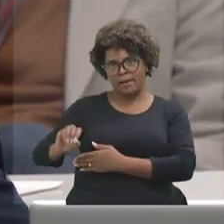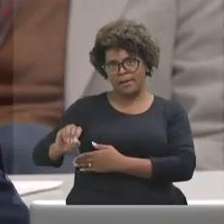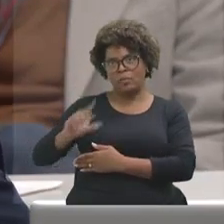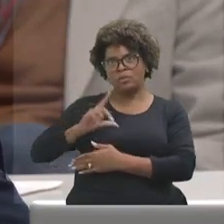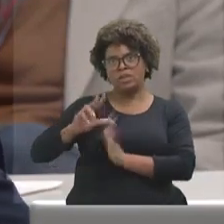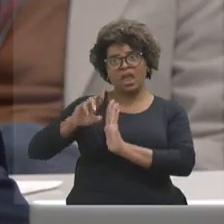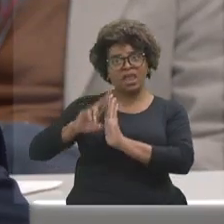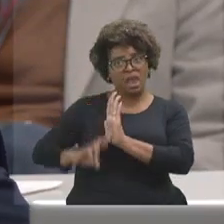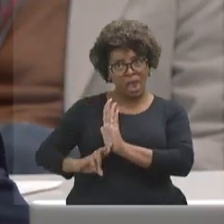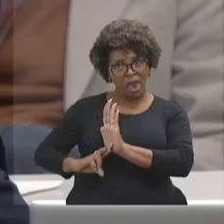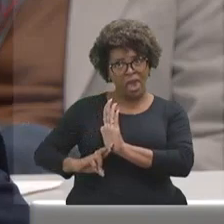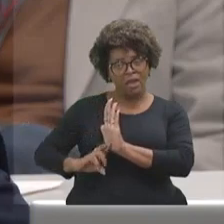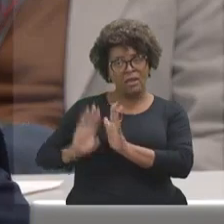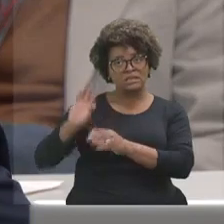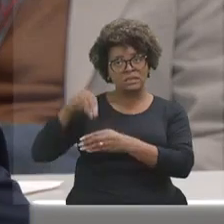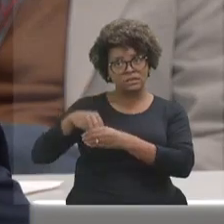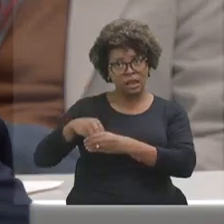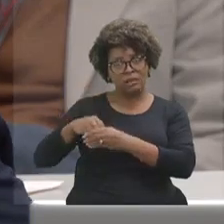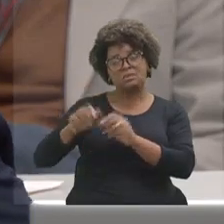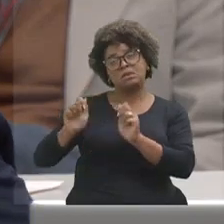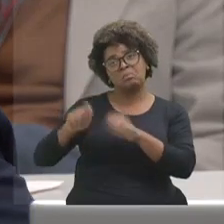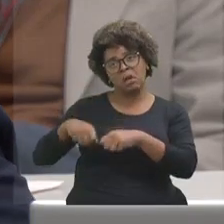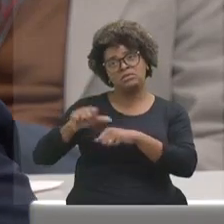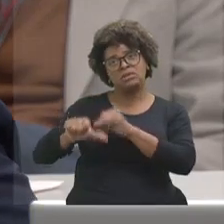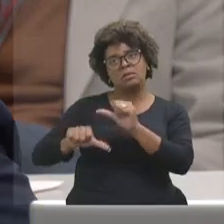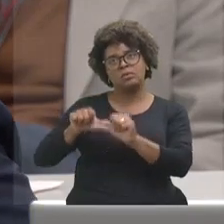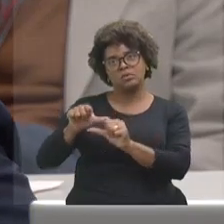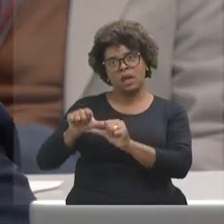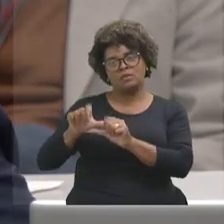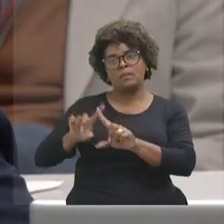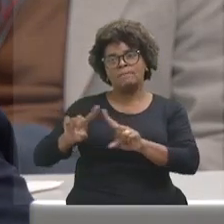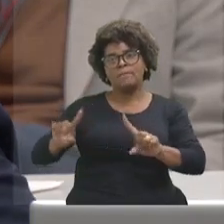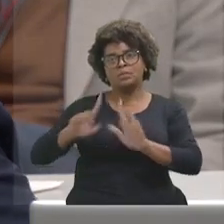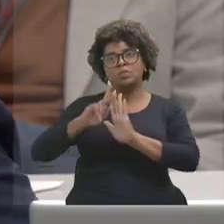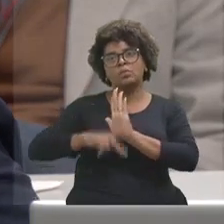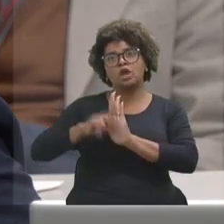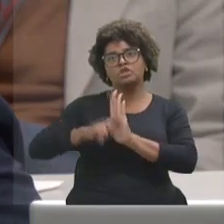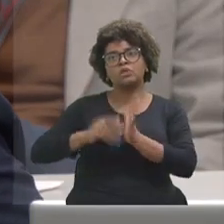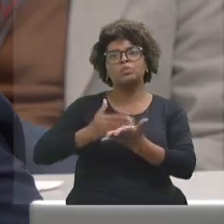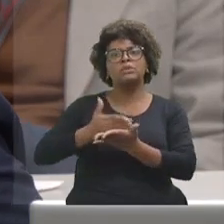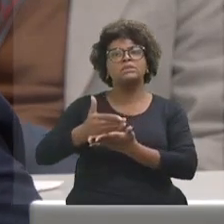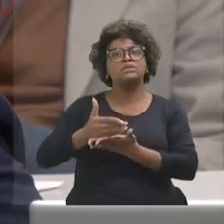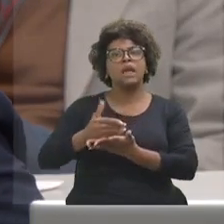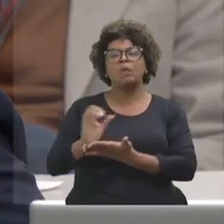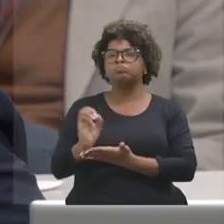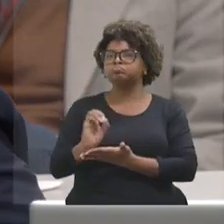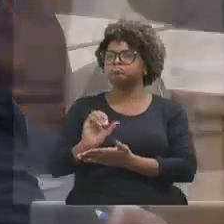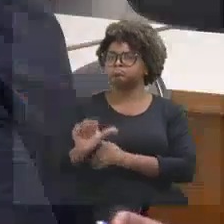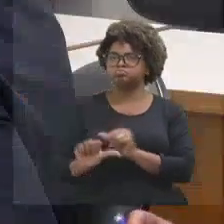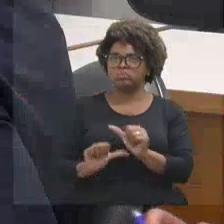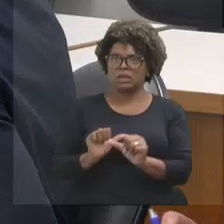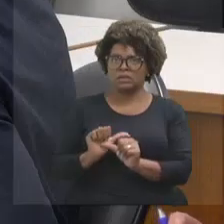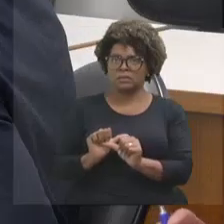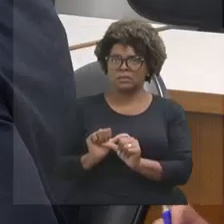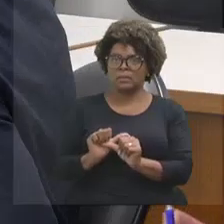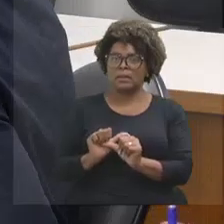pode ser executado Então nós vamos perceber que neste nesse Linha do Tempo entre